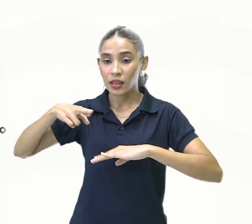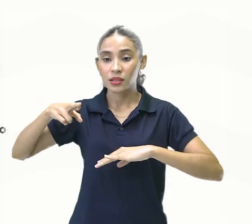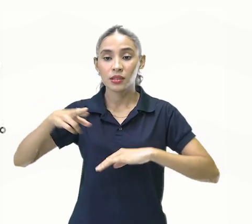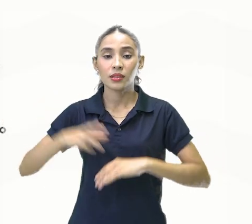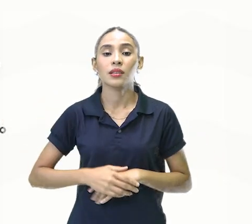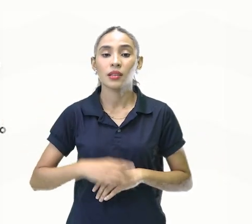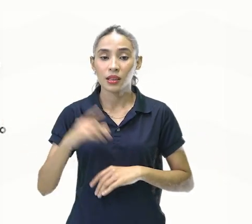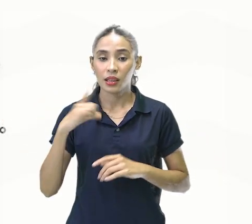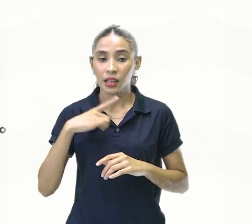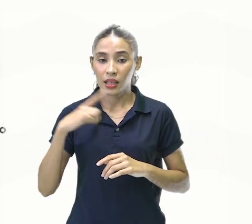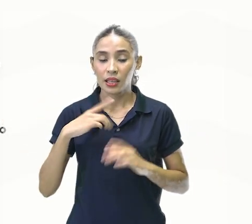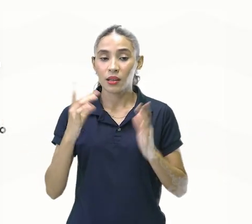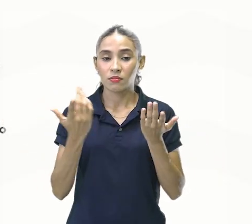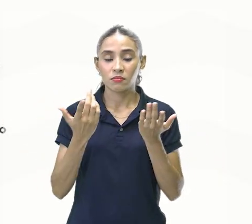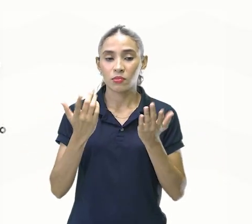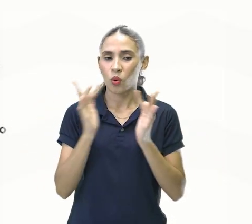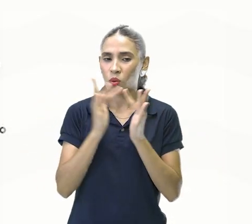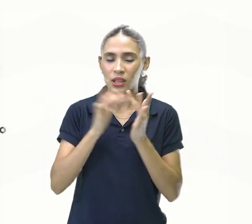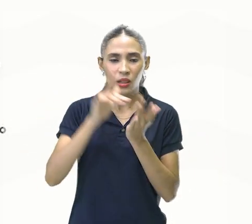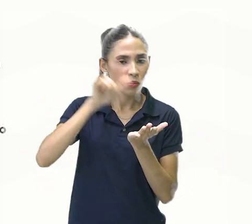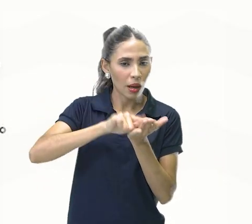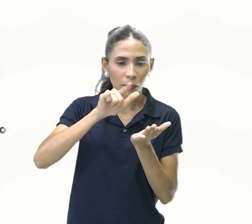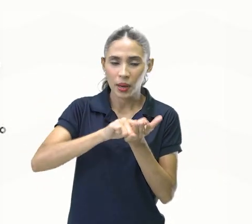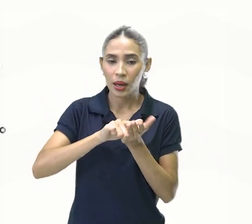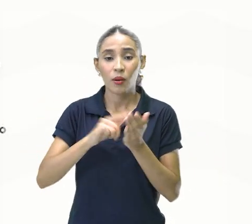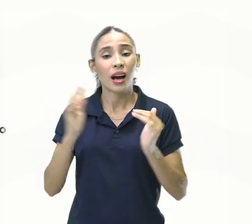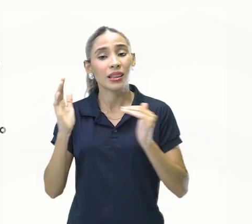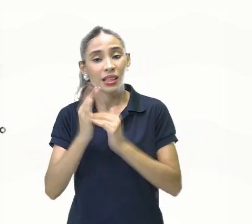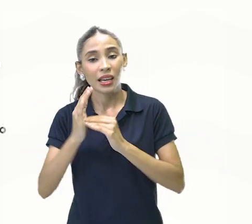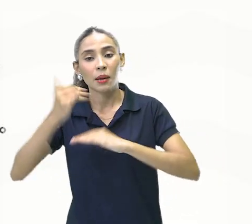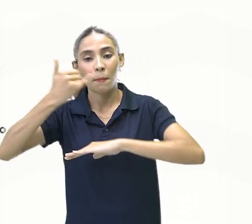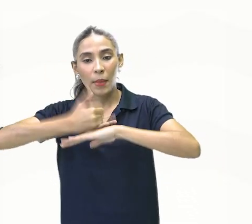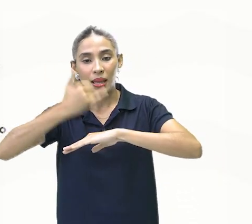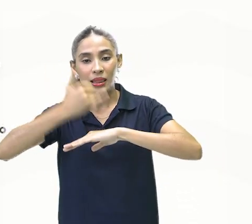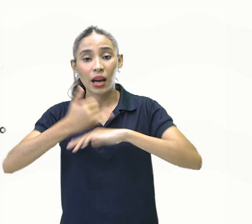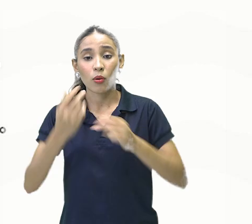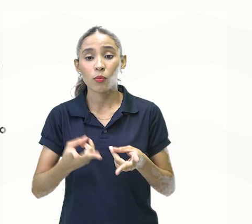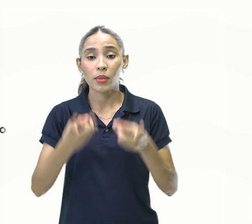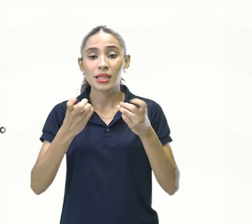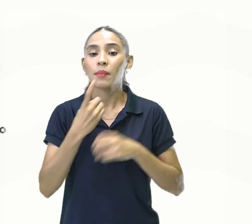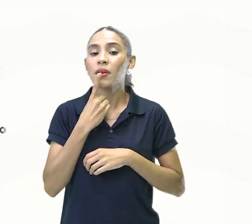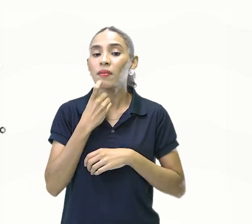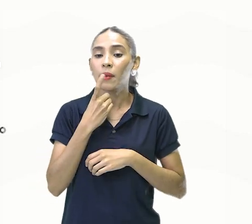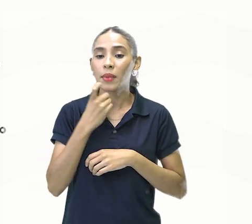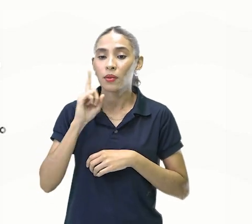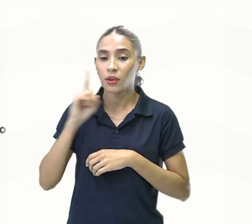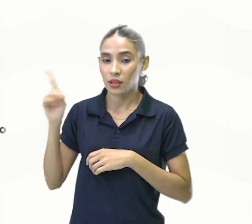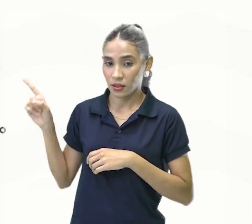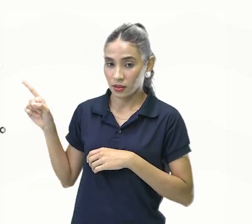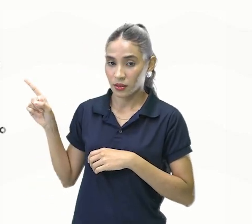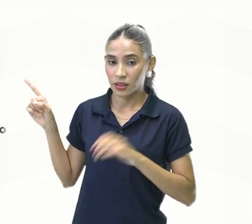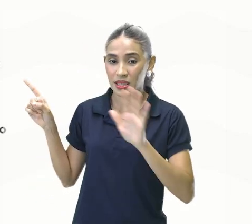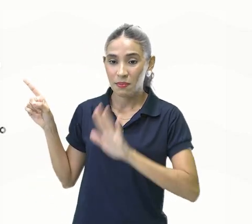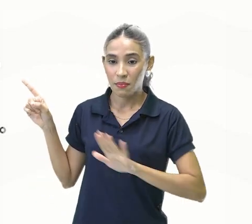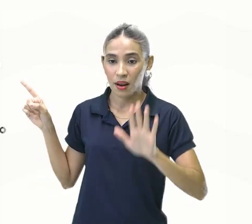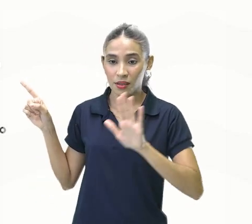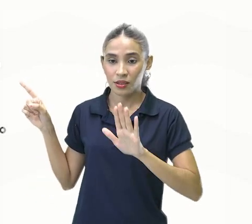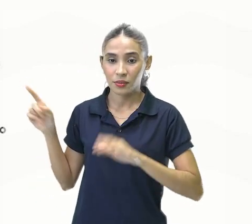radioatividade passe tanto pelo papel como pelo metal, como nós estamos vendo aí nessa